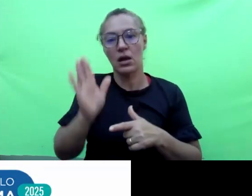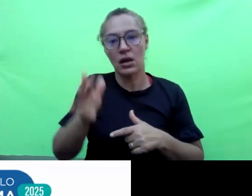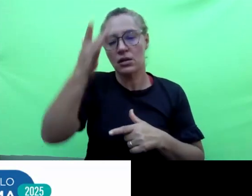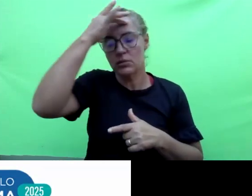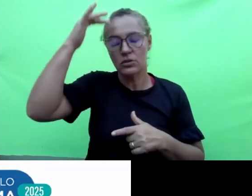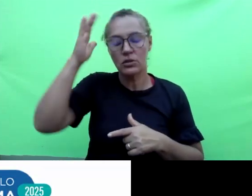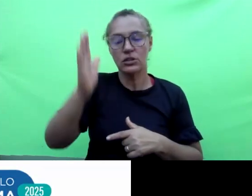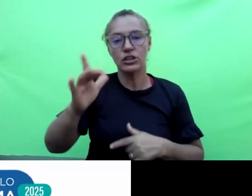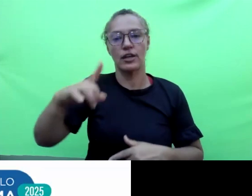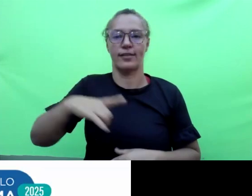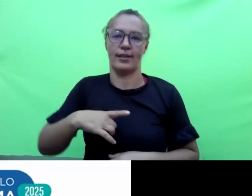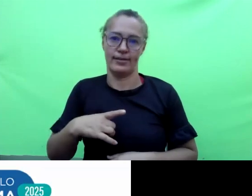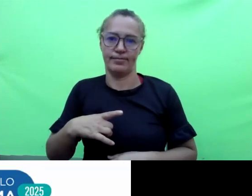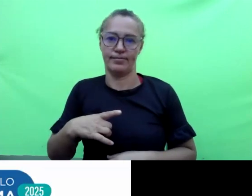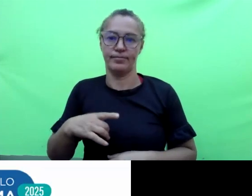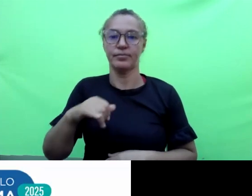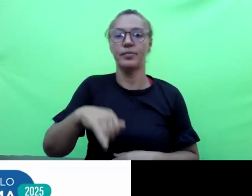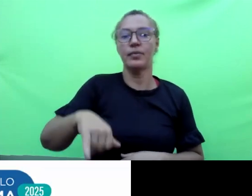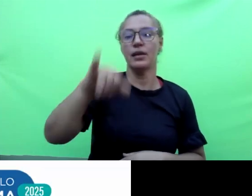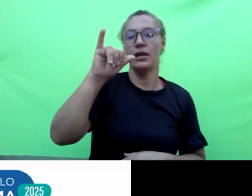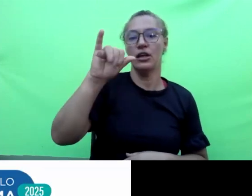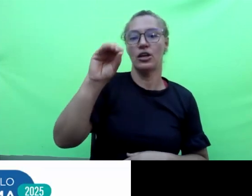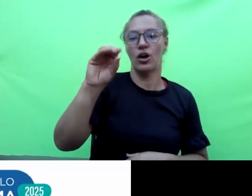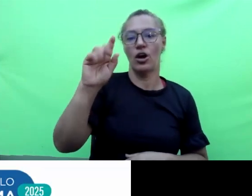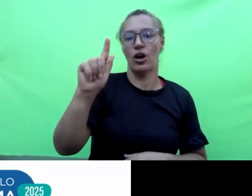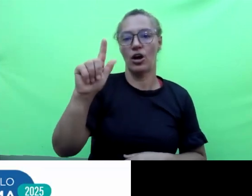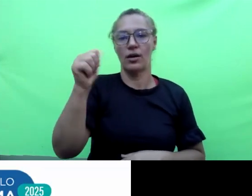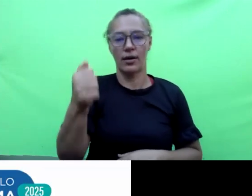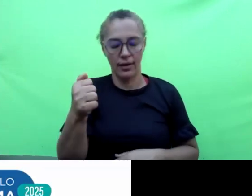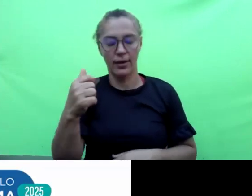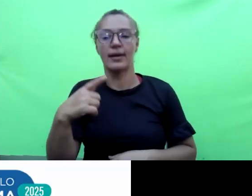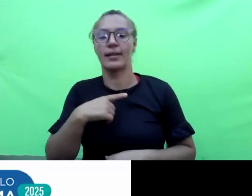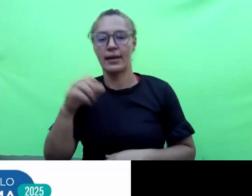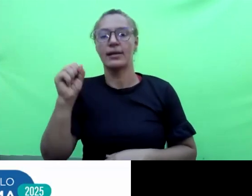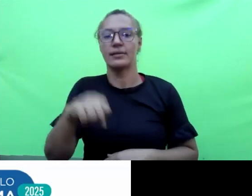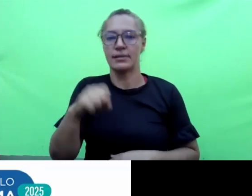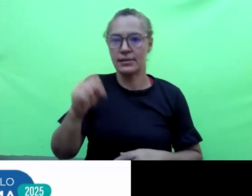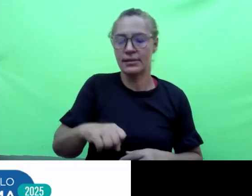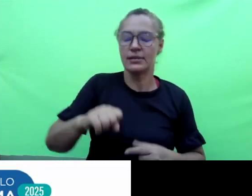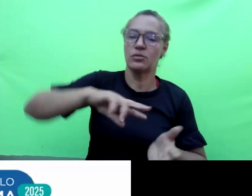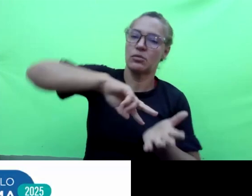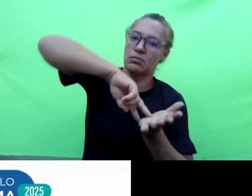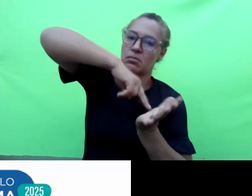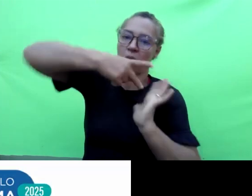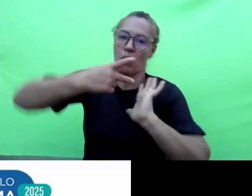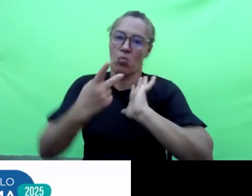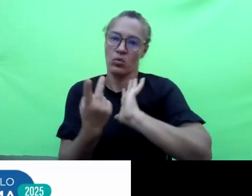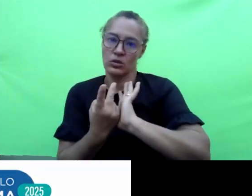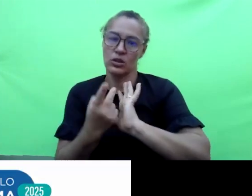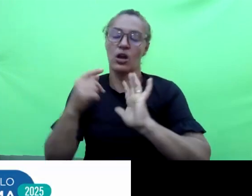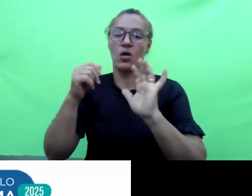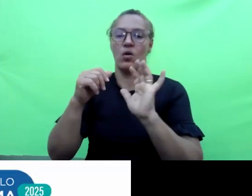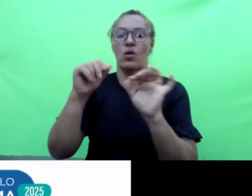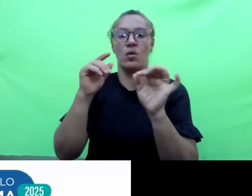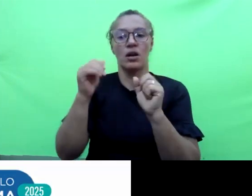glaucoma. A yoga, ela tem sim uma posição que a gente pede para que se evite, que é a posição